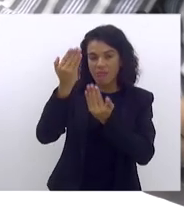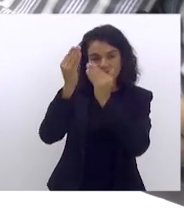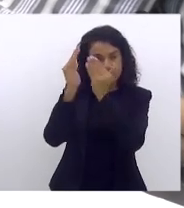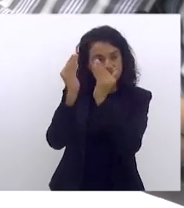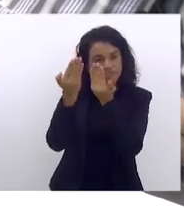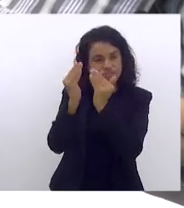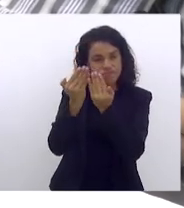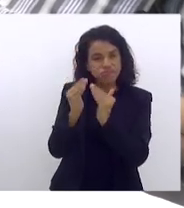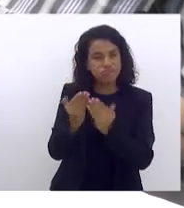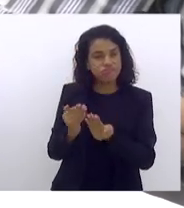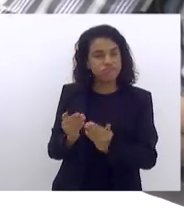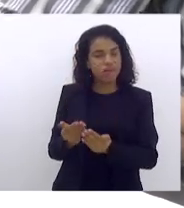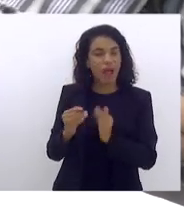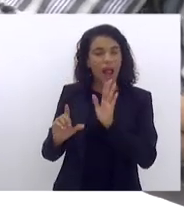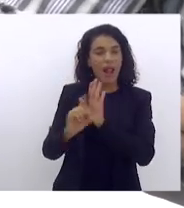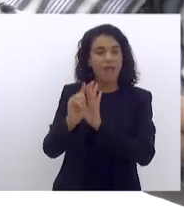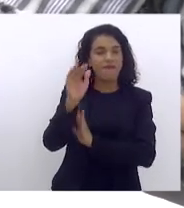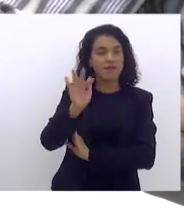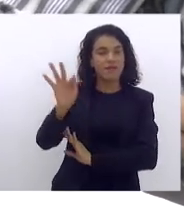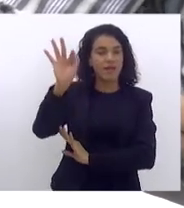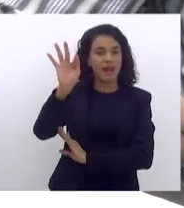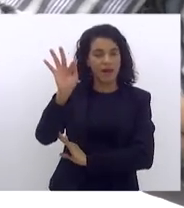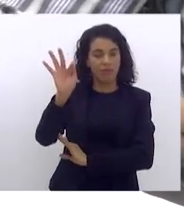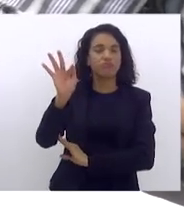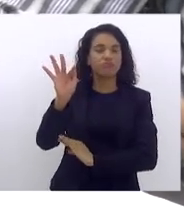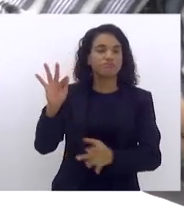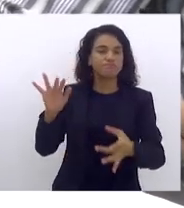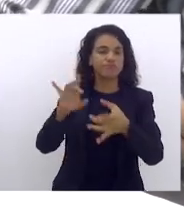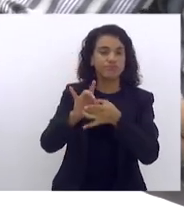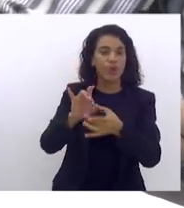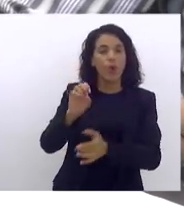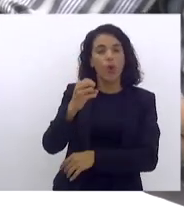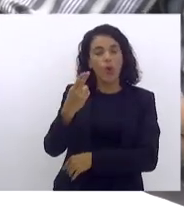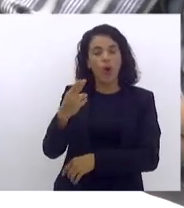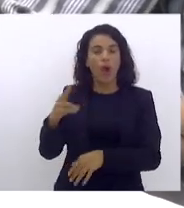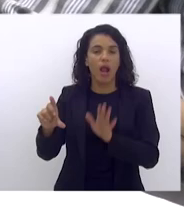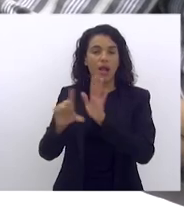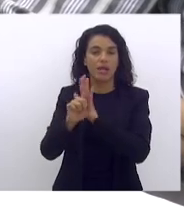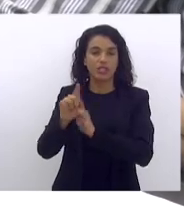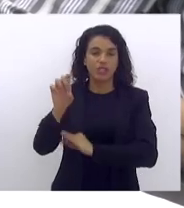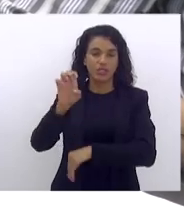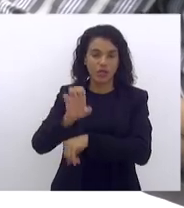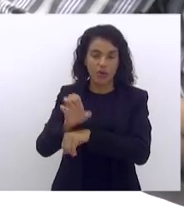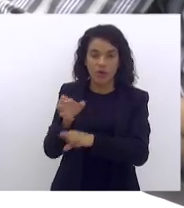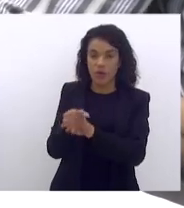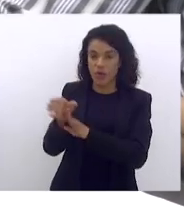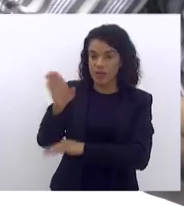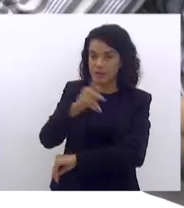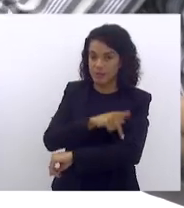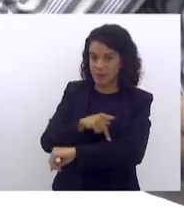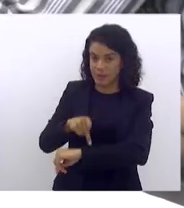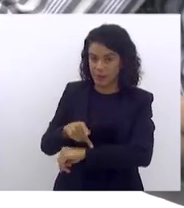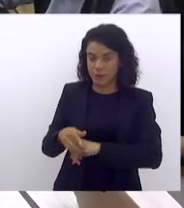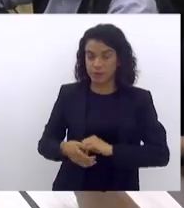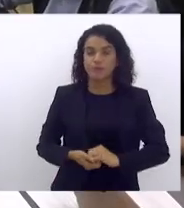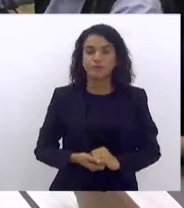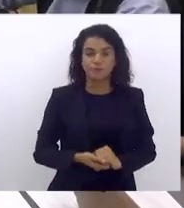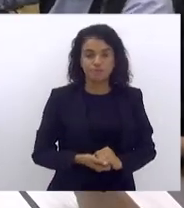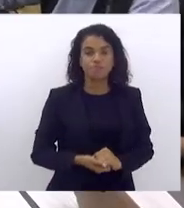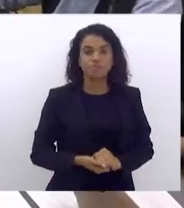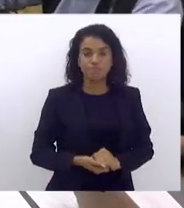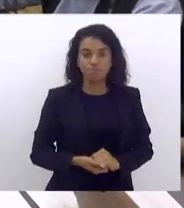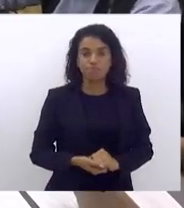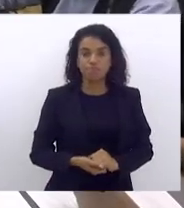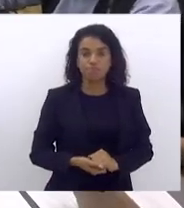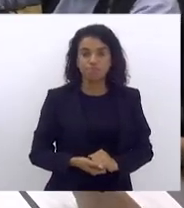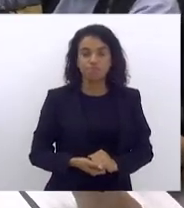adequar isso às leis federais e estaduais que determinam a grade e as orientações pedagógicas. O